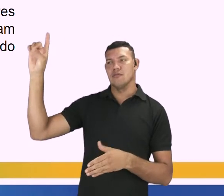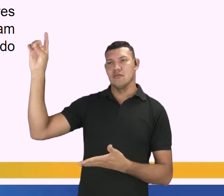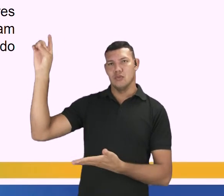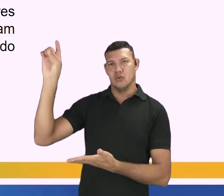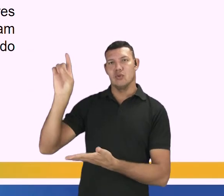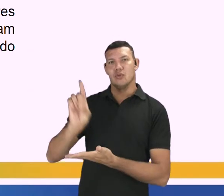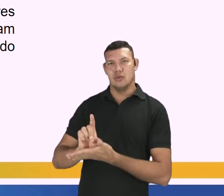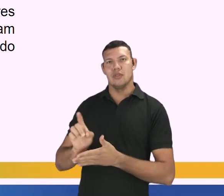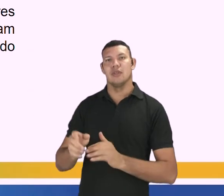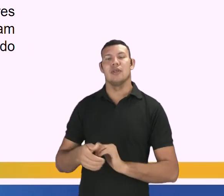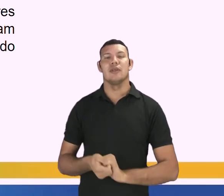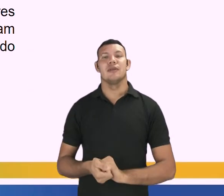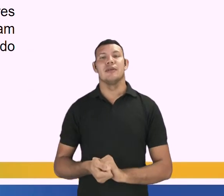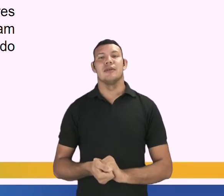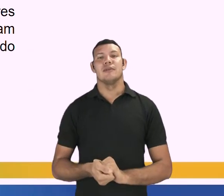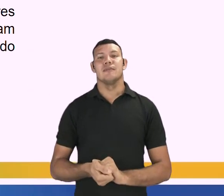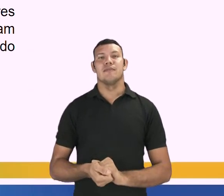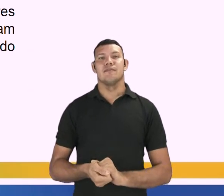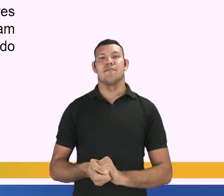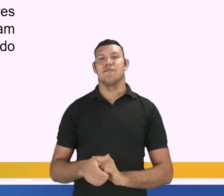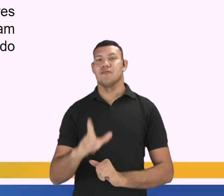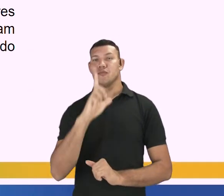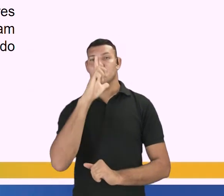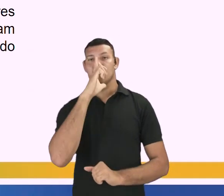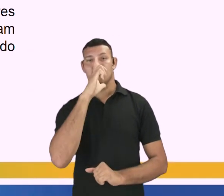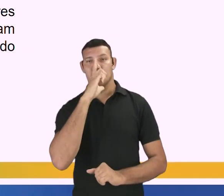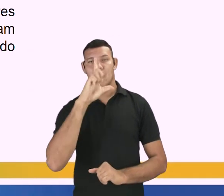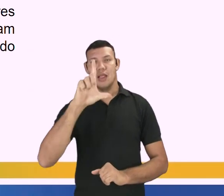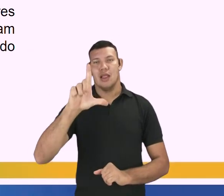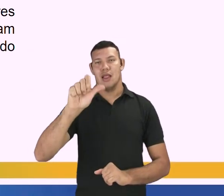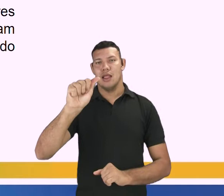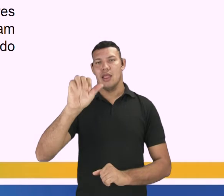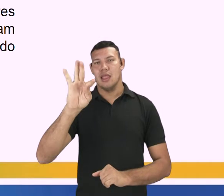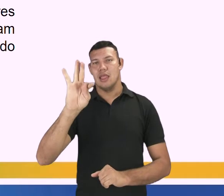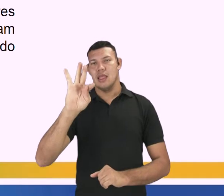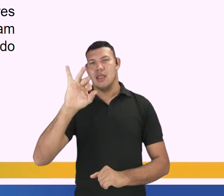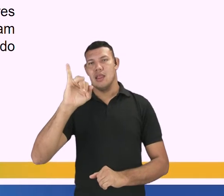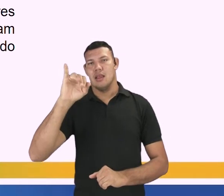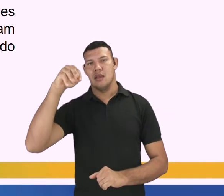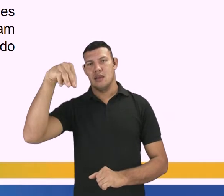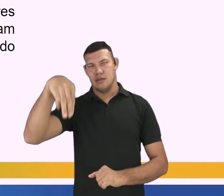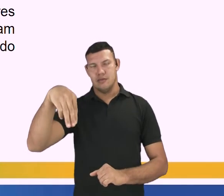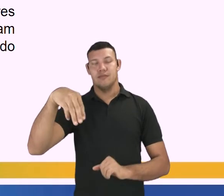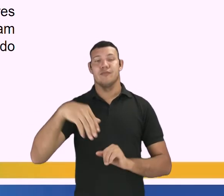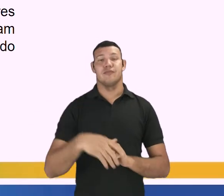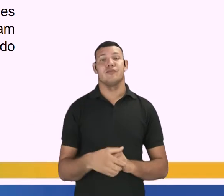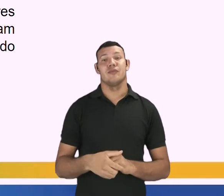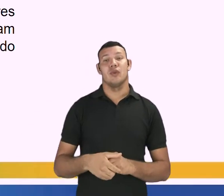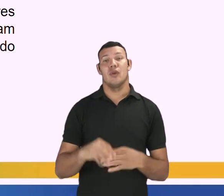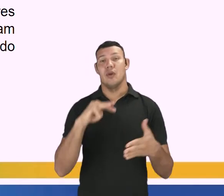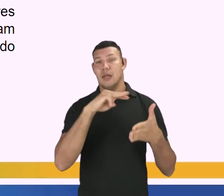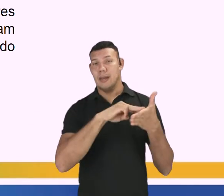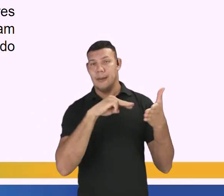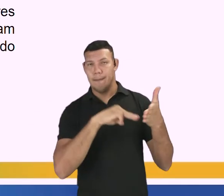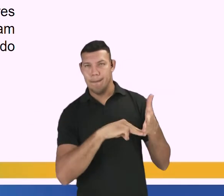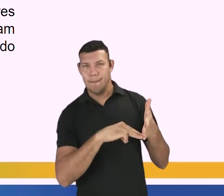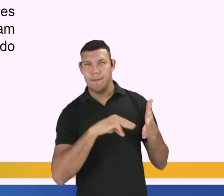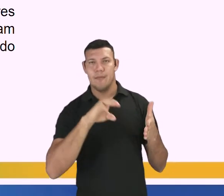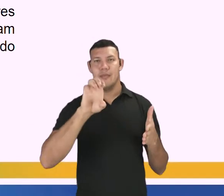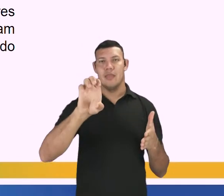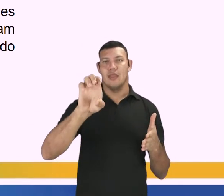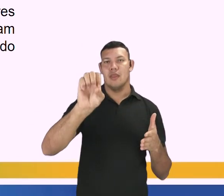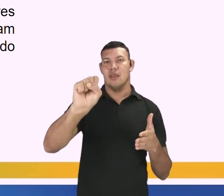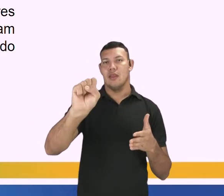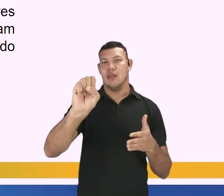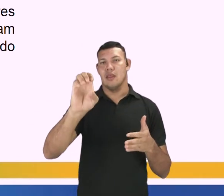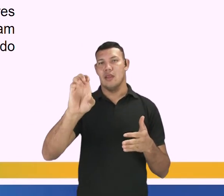versão culta do latim, né? Então, nós temos esse método chamado escolástica, né? Que descobria-se